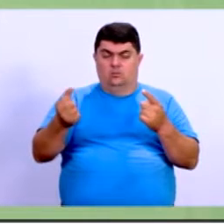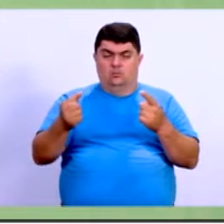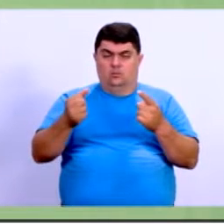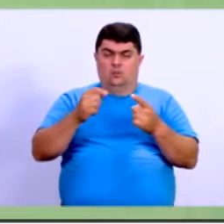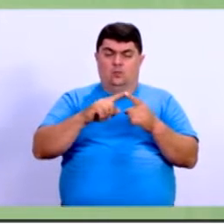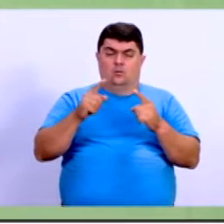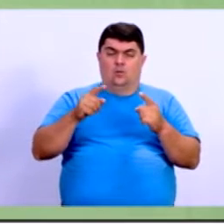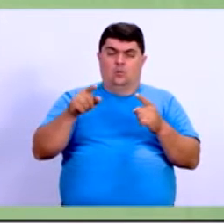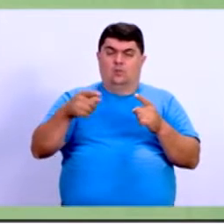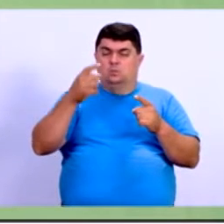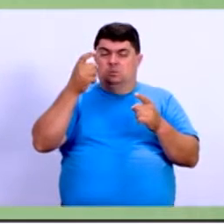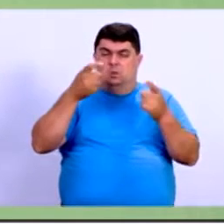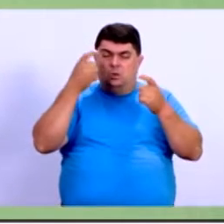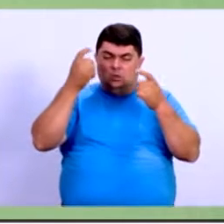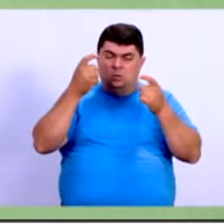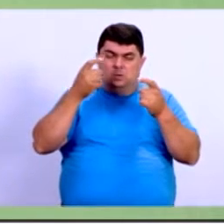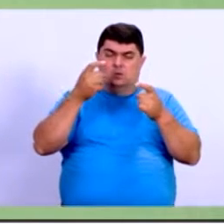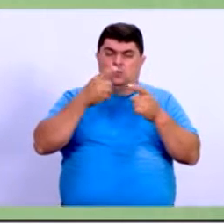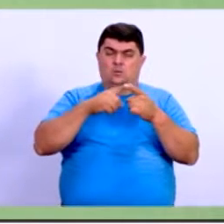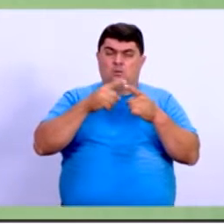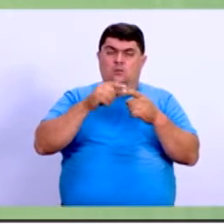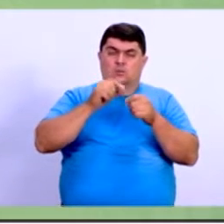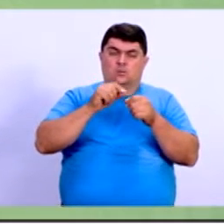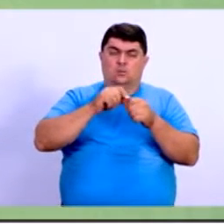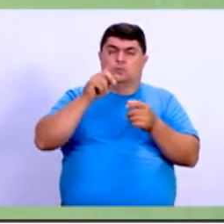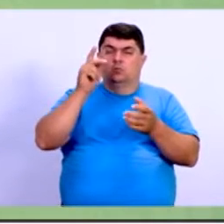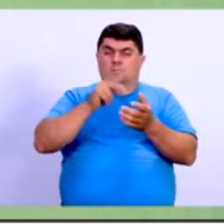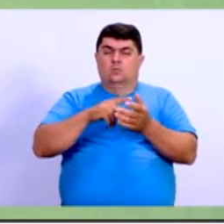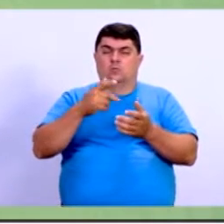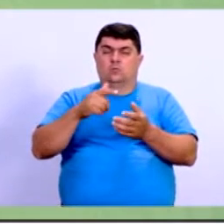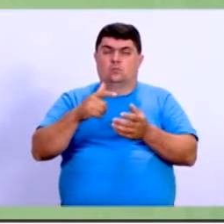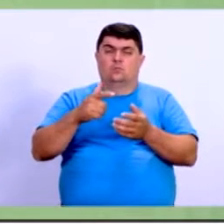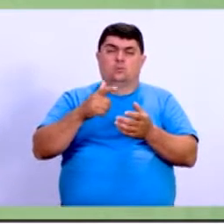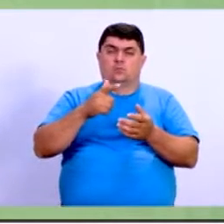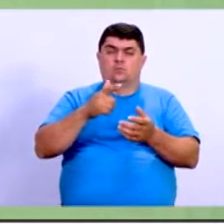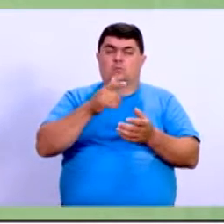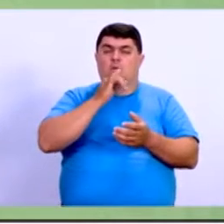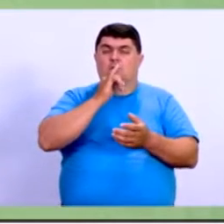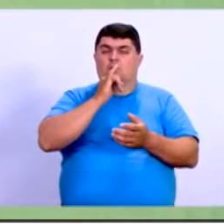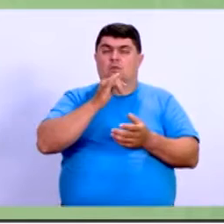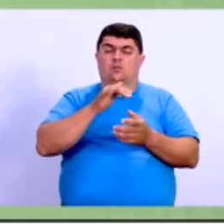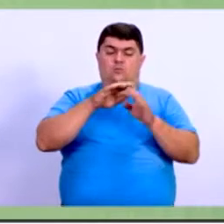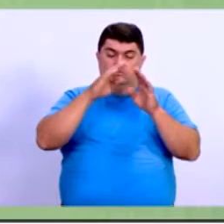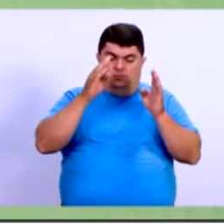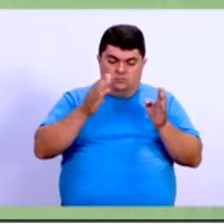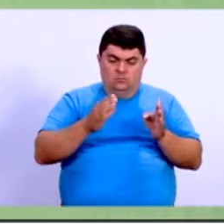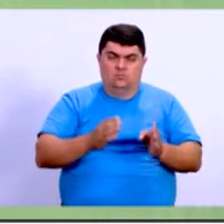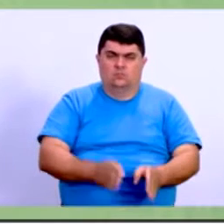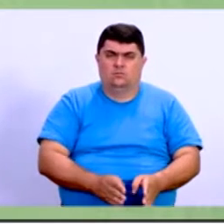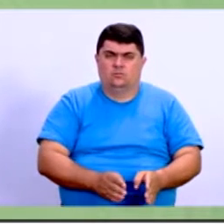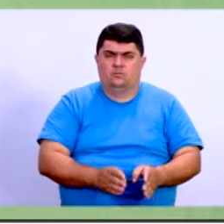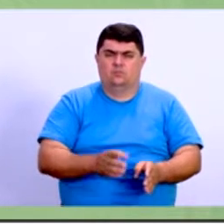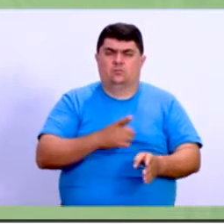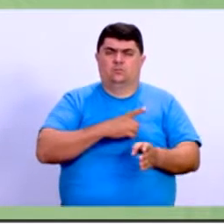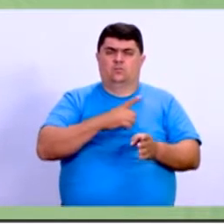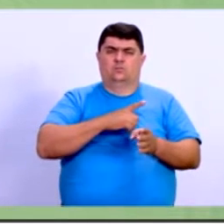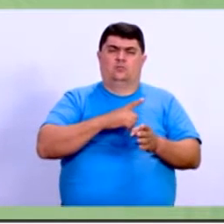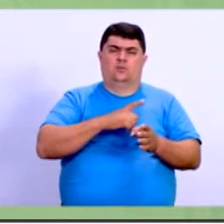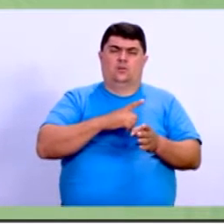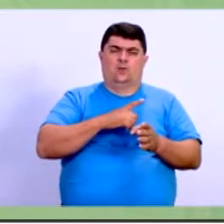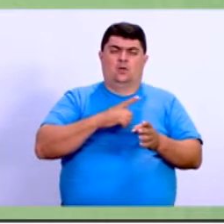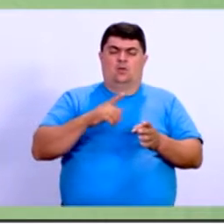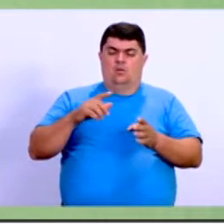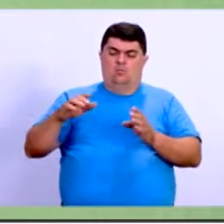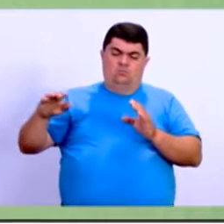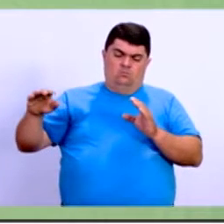forma que isso vai acontecer? Por exemplo, o computador ele envia os